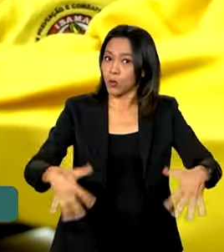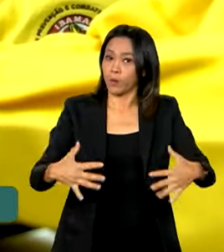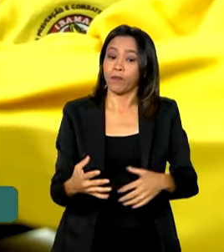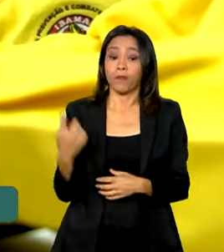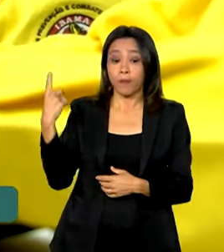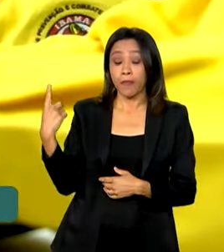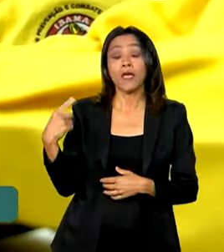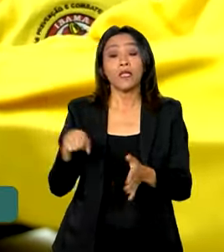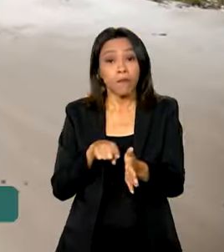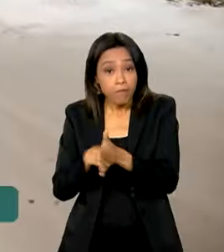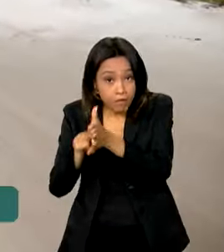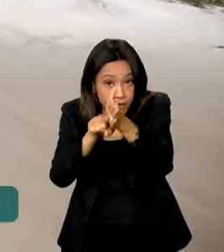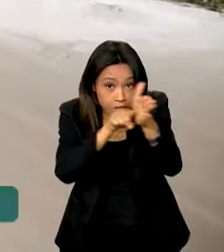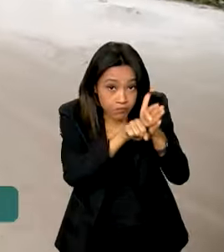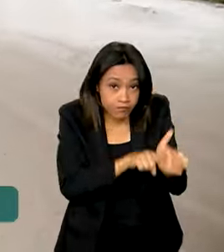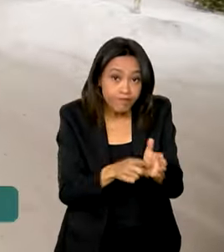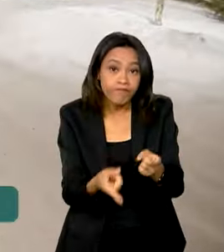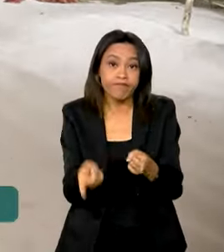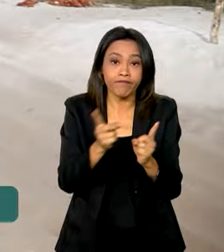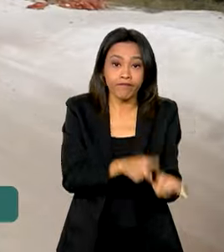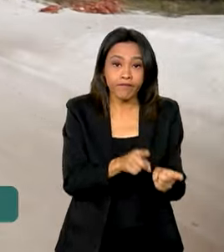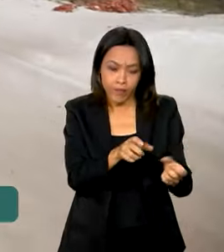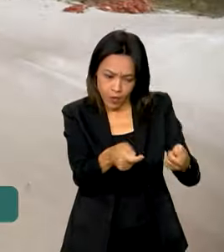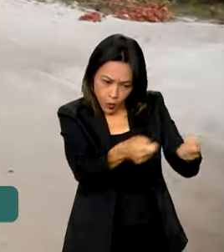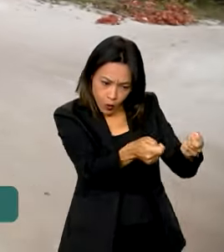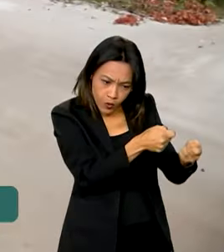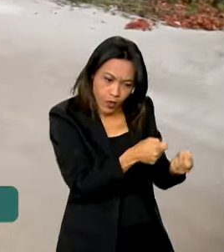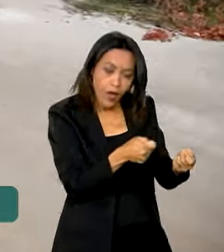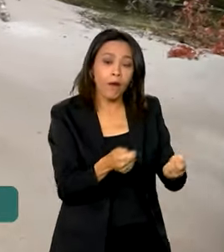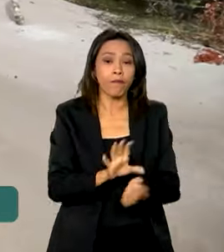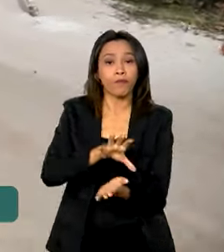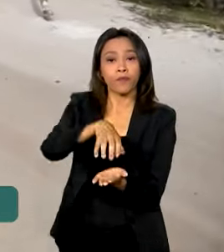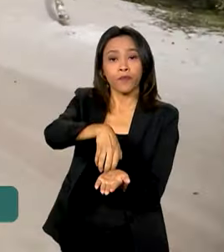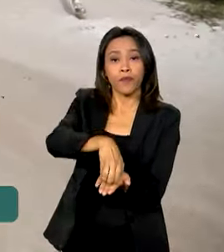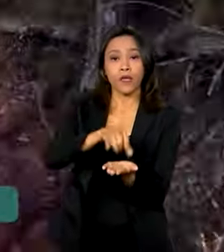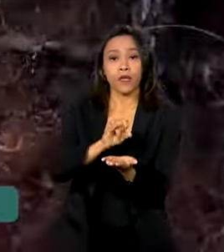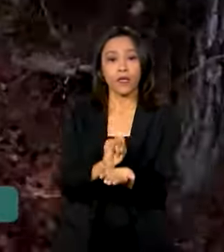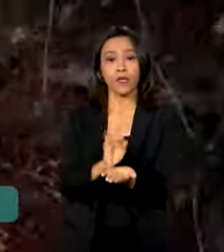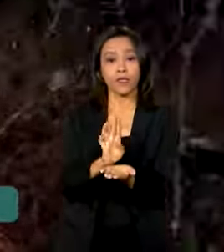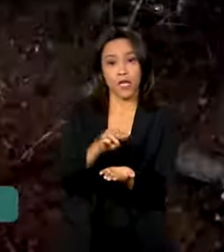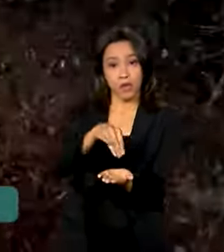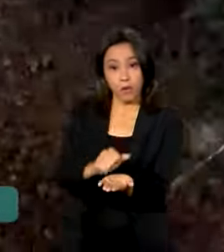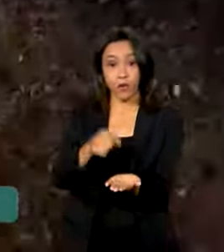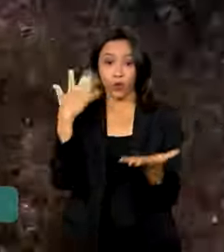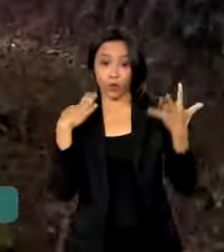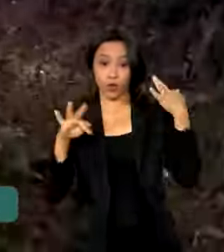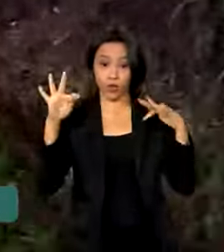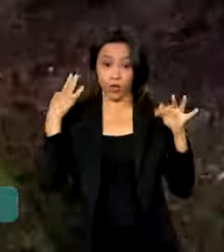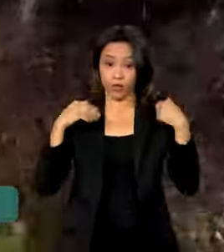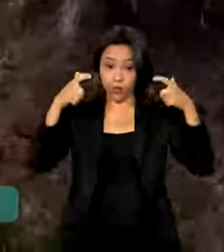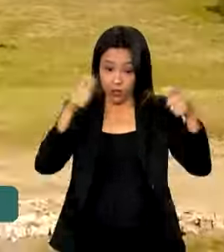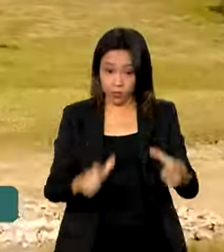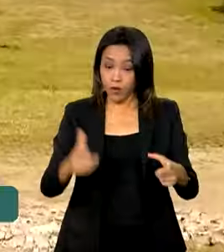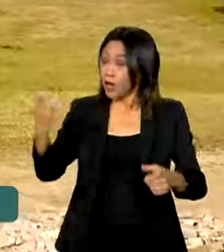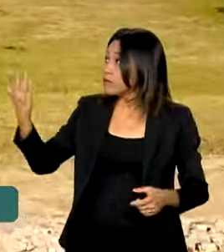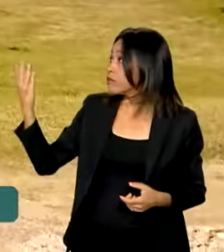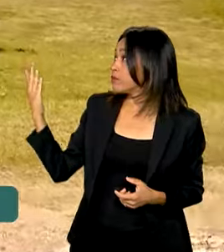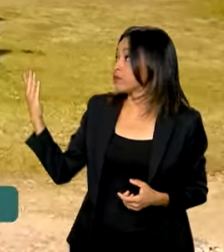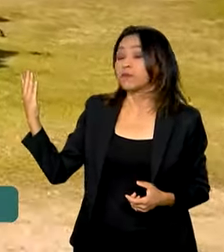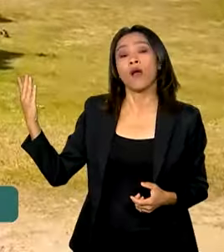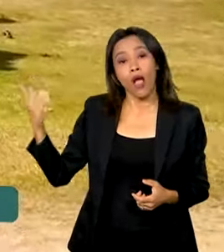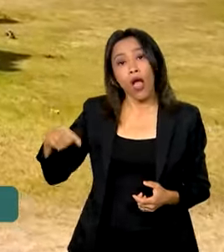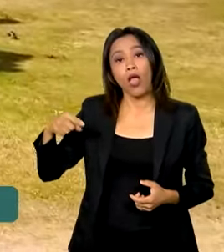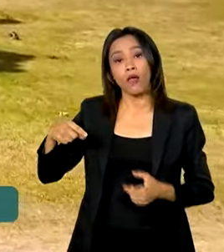regulação e fiscalização, o ICMBio tem a missão de garantir que o turismo nos parques nacionais seja realizado de